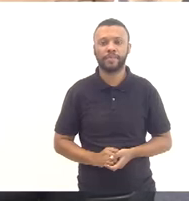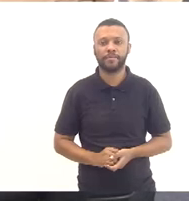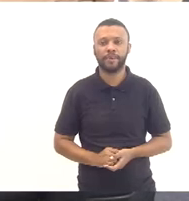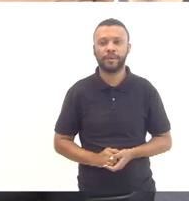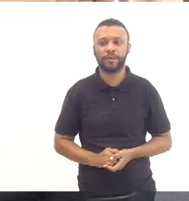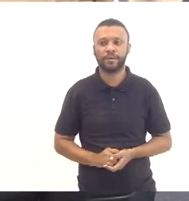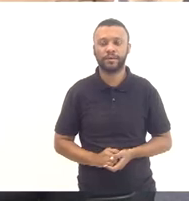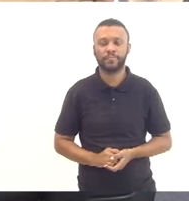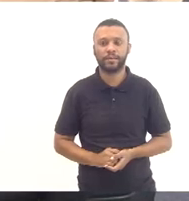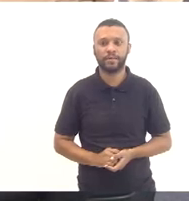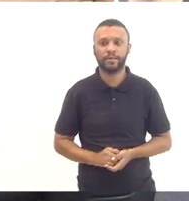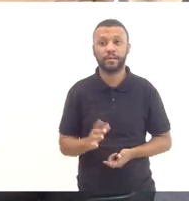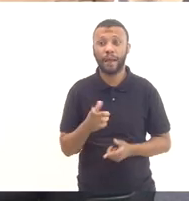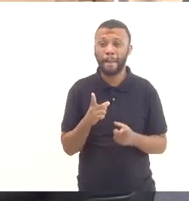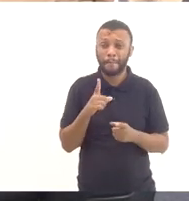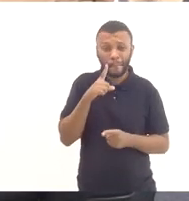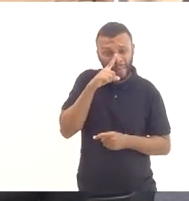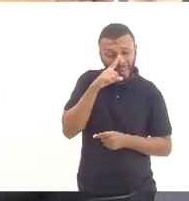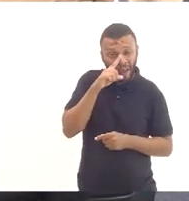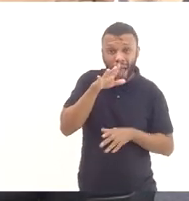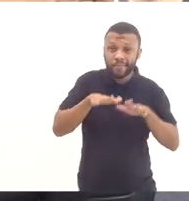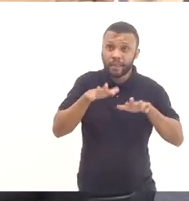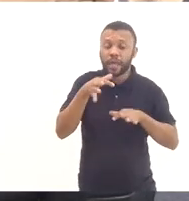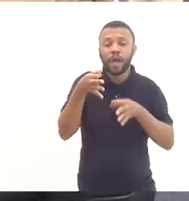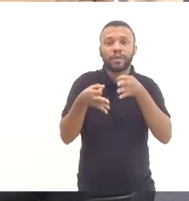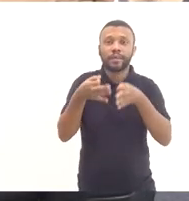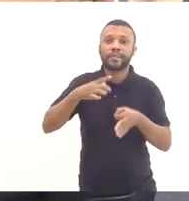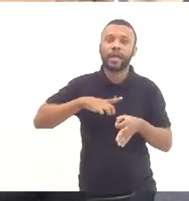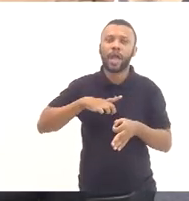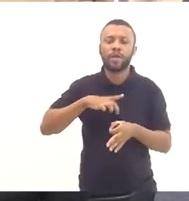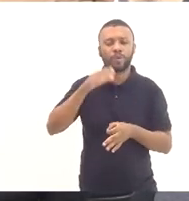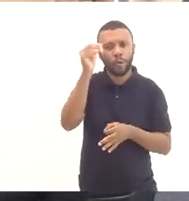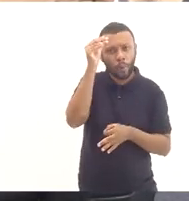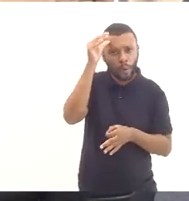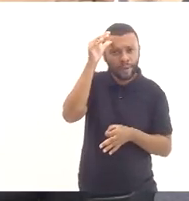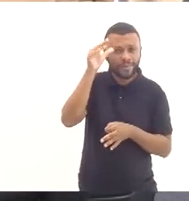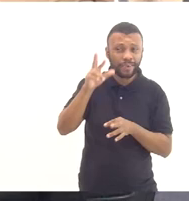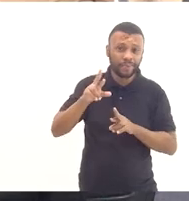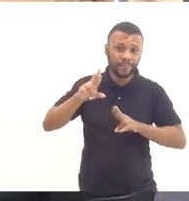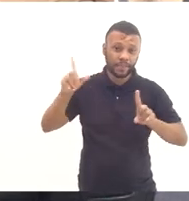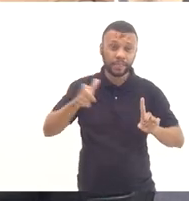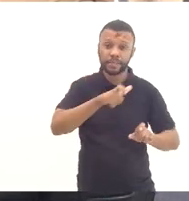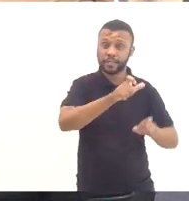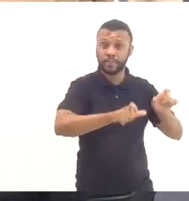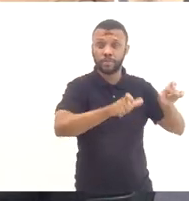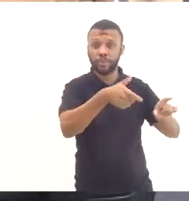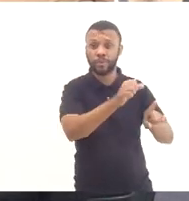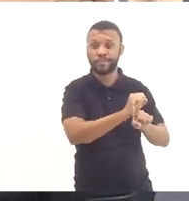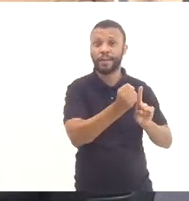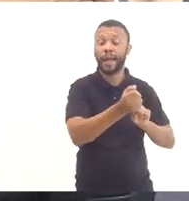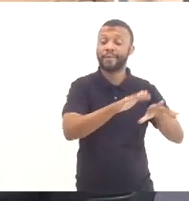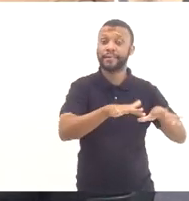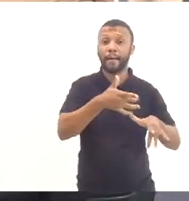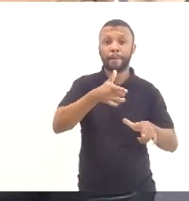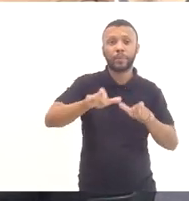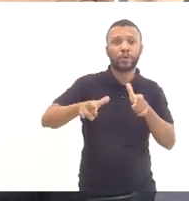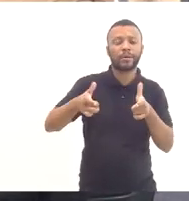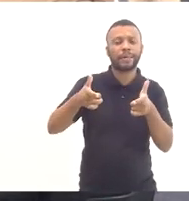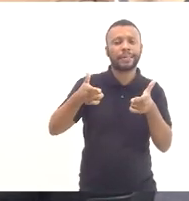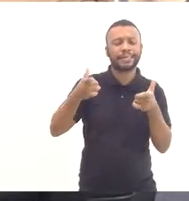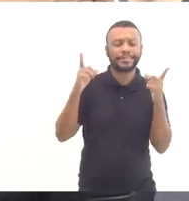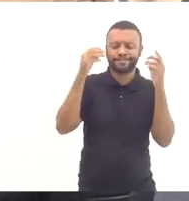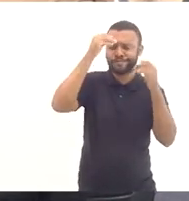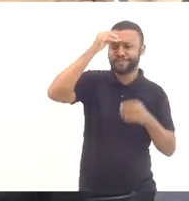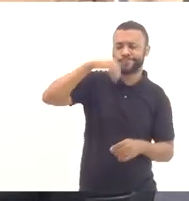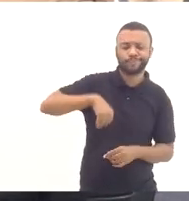então assim é bem gostoso às vezes até um conhecimento diferenciado do cidadão comum então às vezes as E isto é mesmo que ela dificuldades